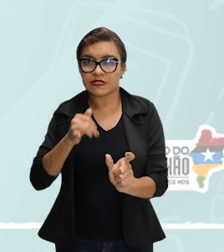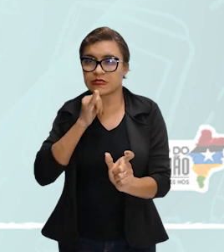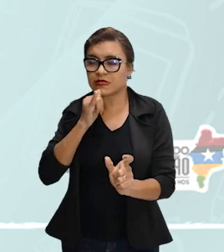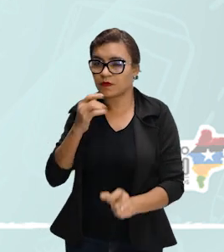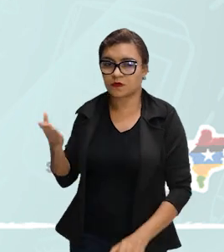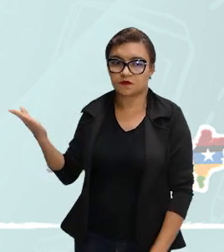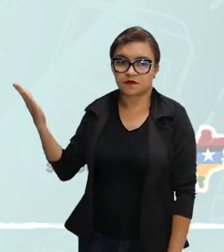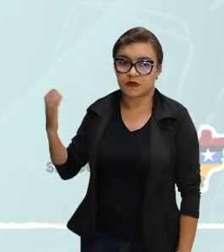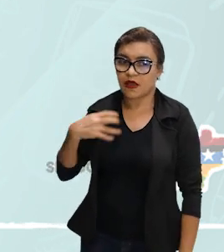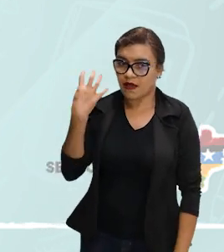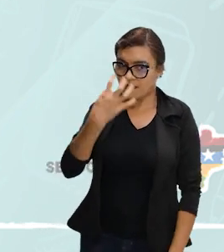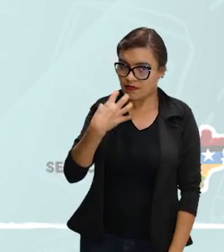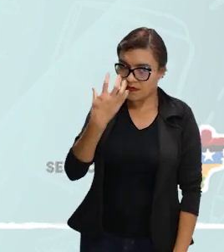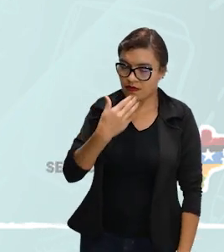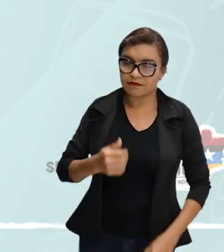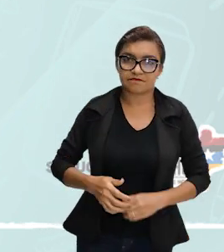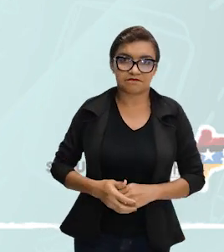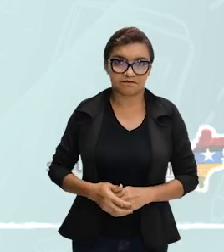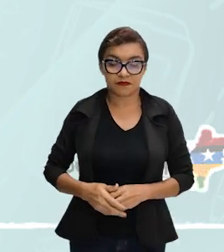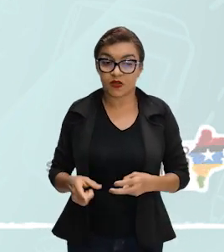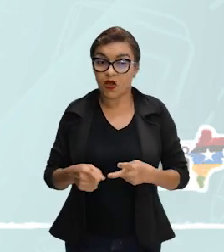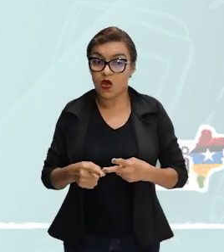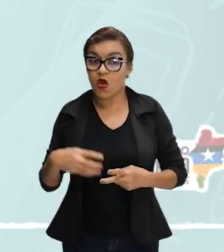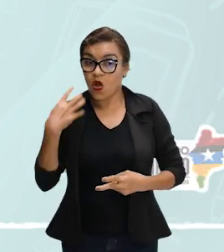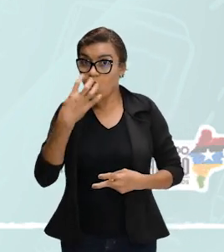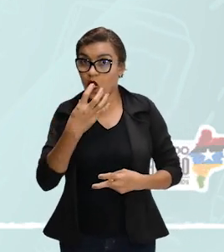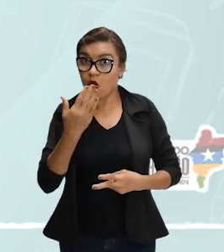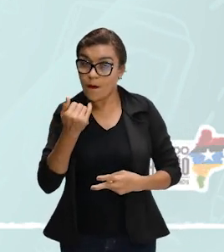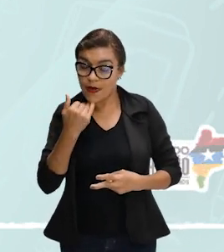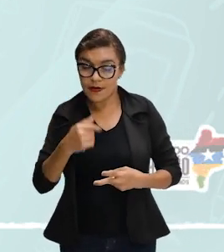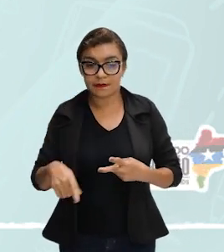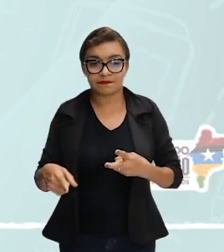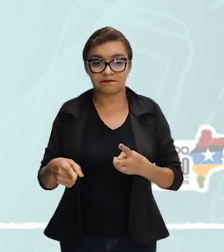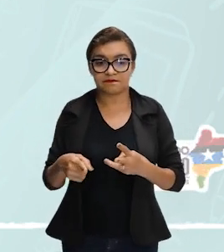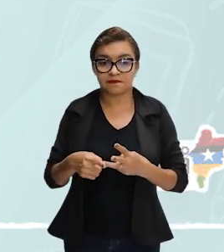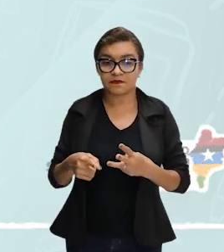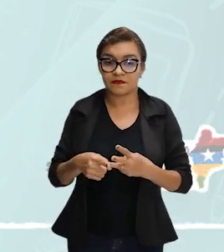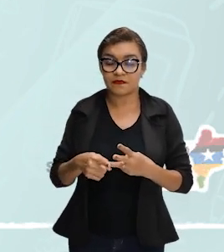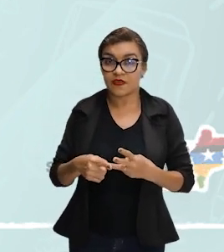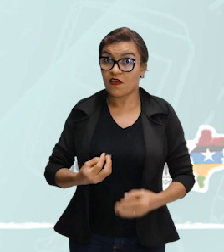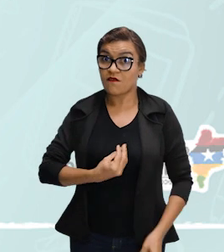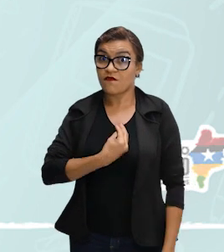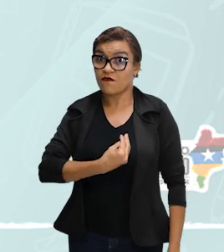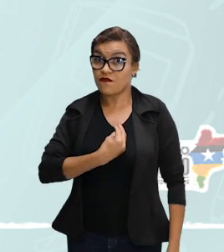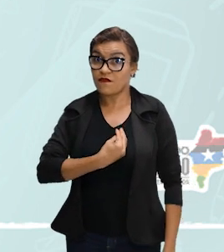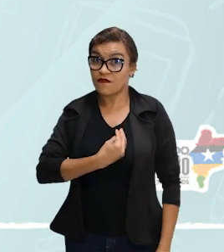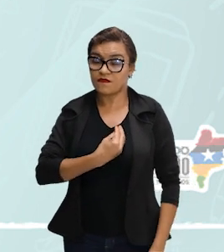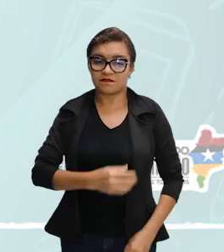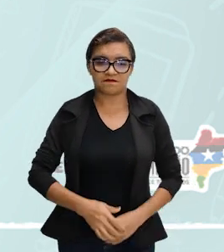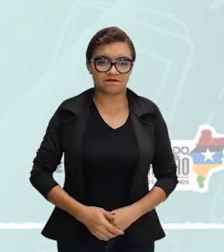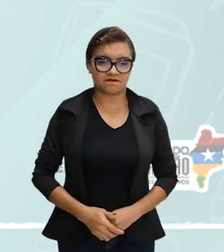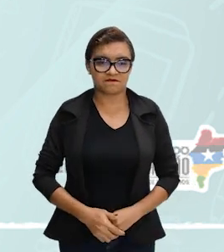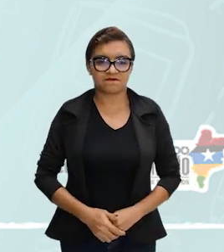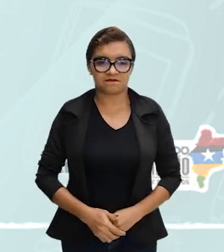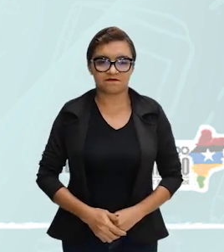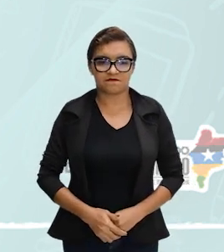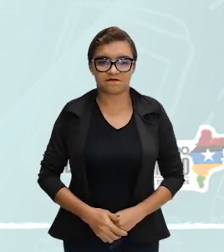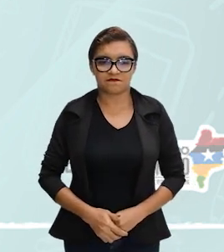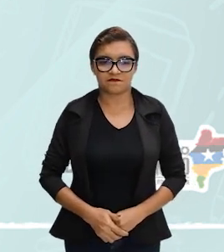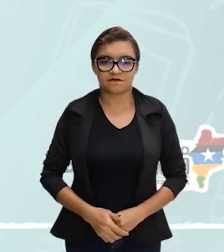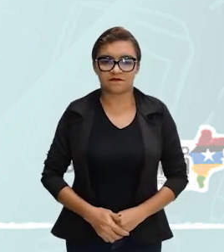vivir. Cantar, comer, vivir. Todos os verbos em